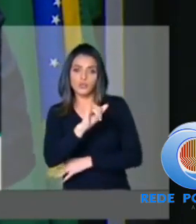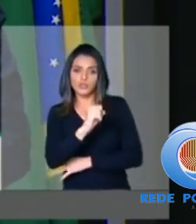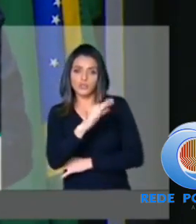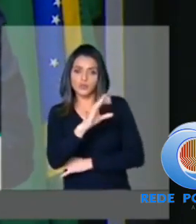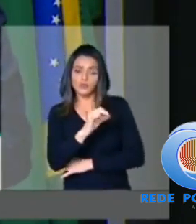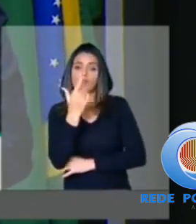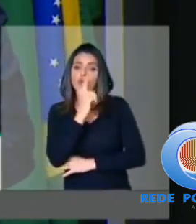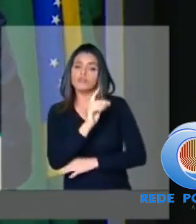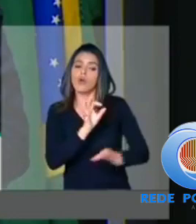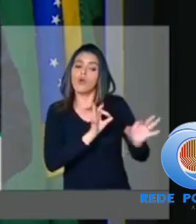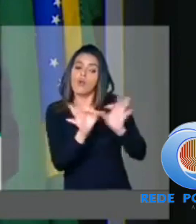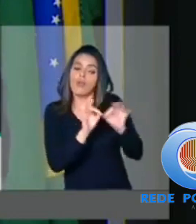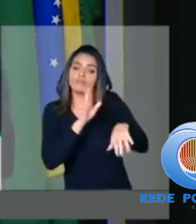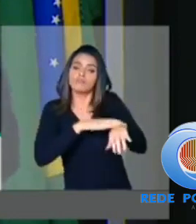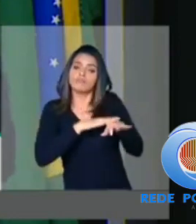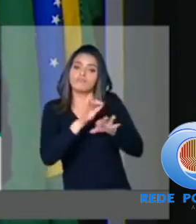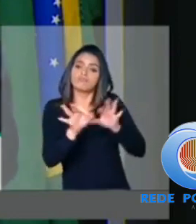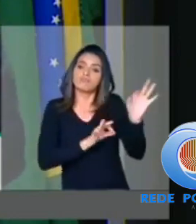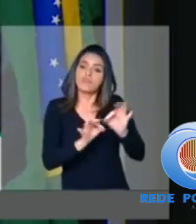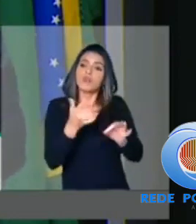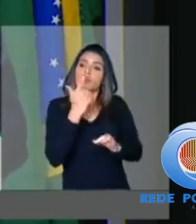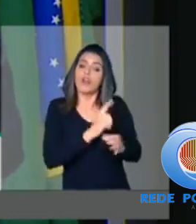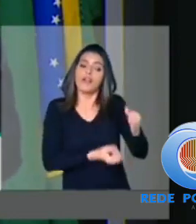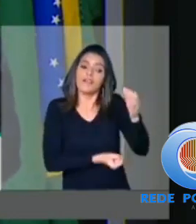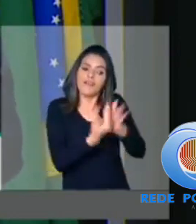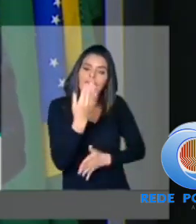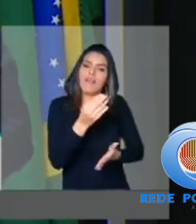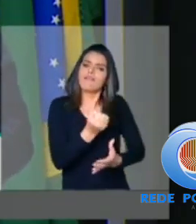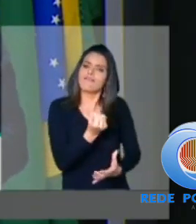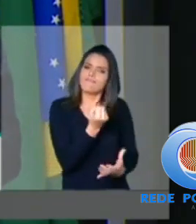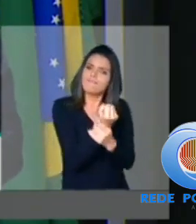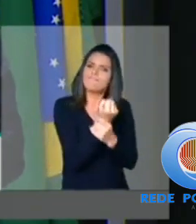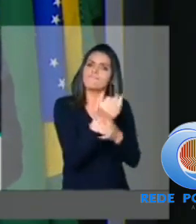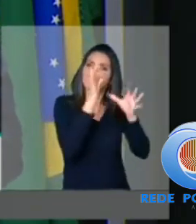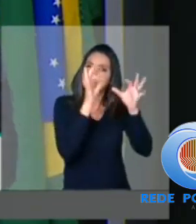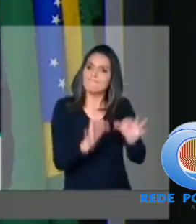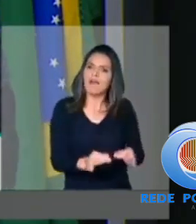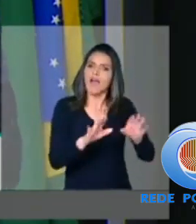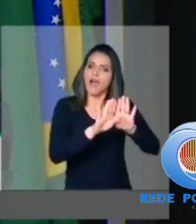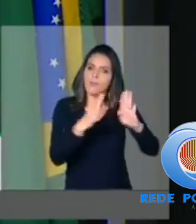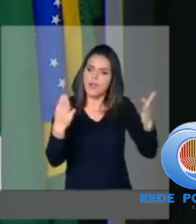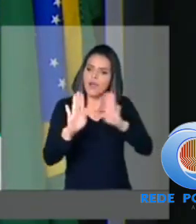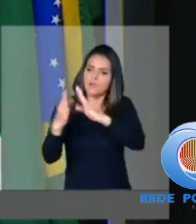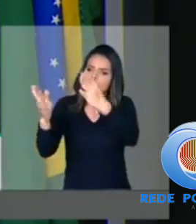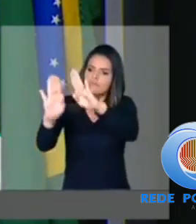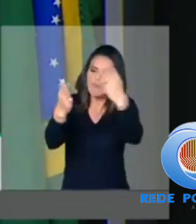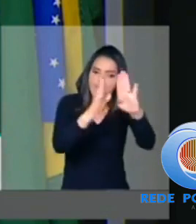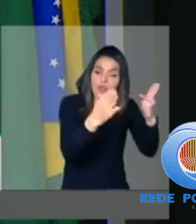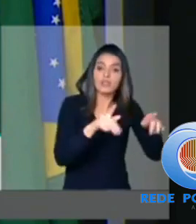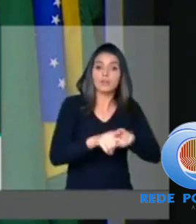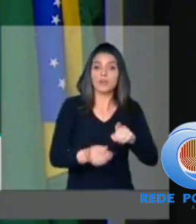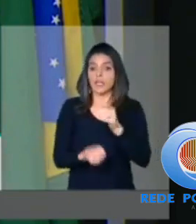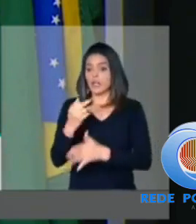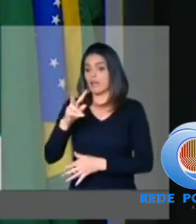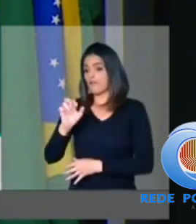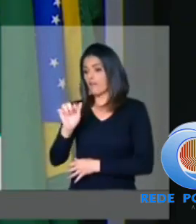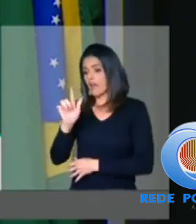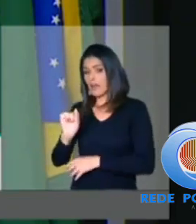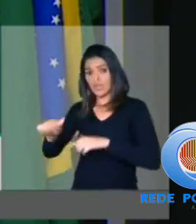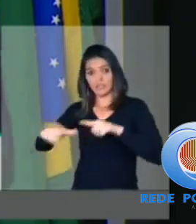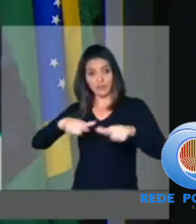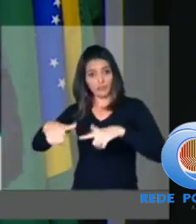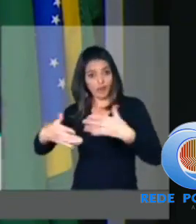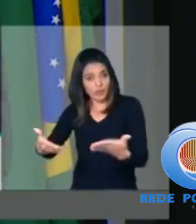sustentar, possam se organizar, possam se constituir e garantir a abertura de novos postos de trabalho. E